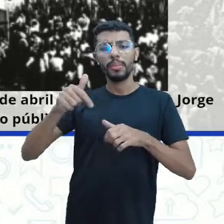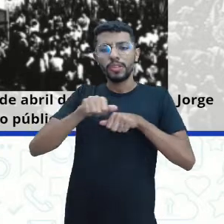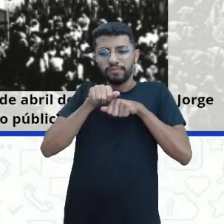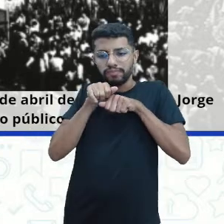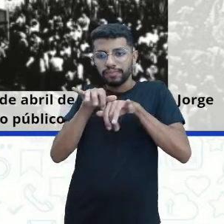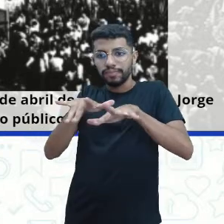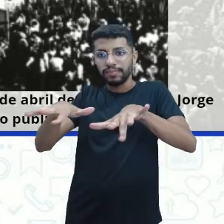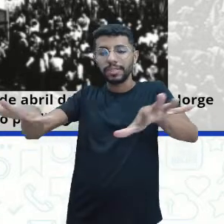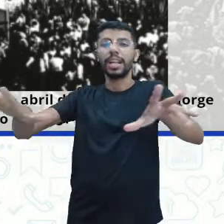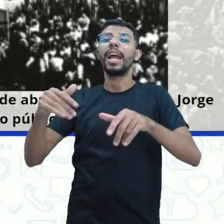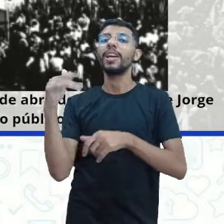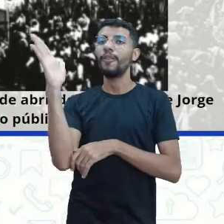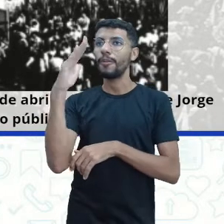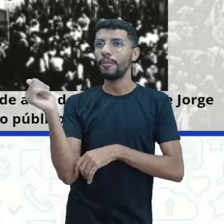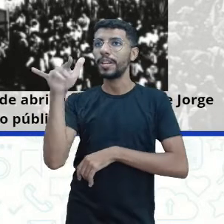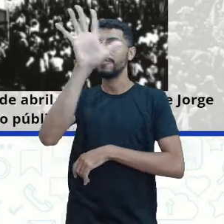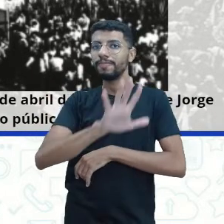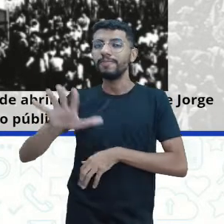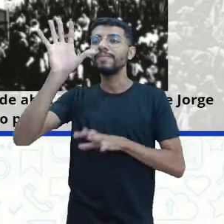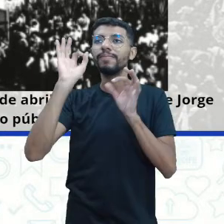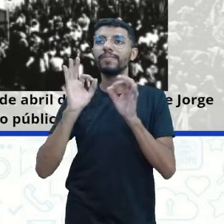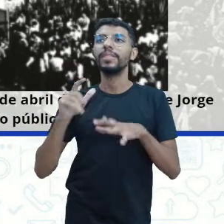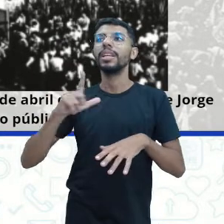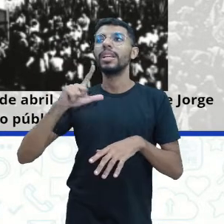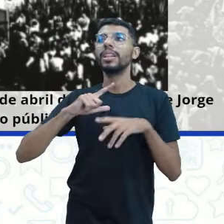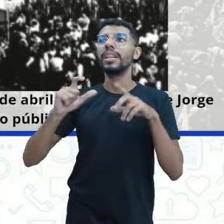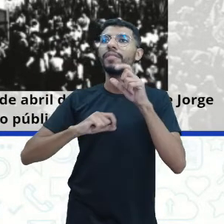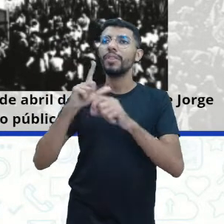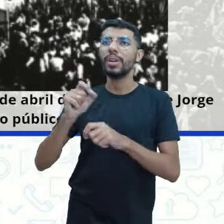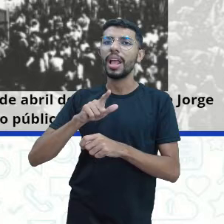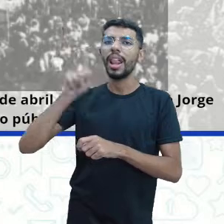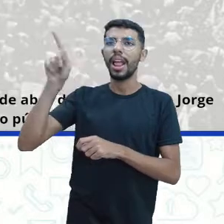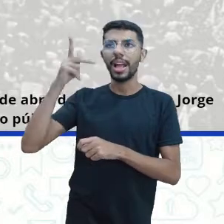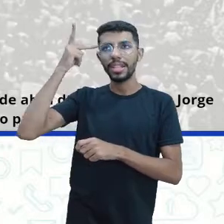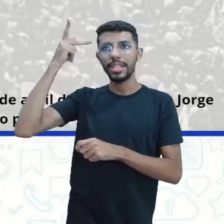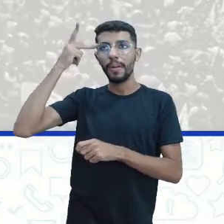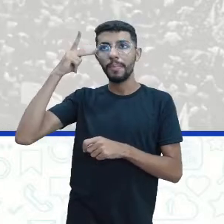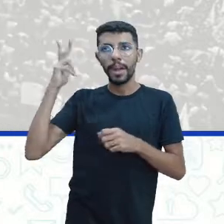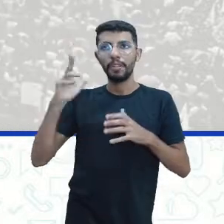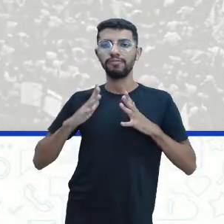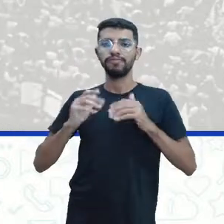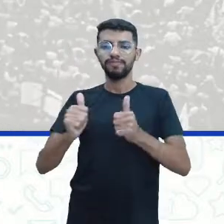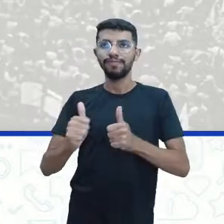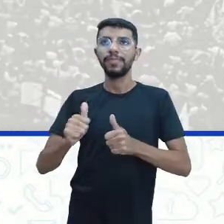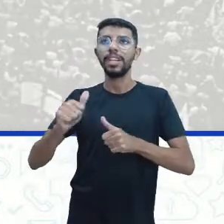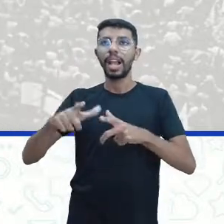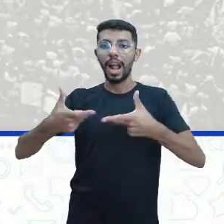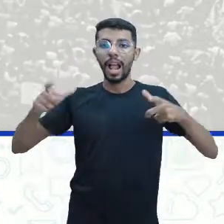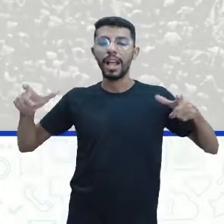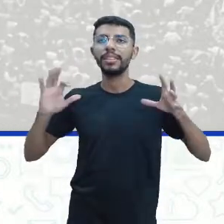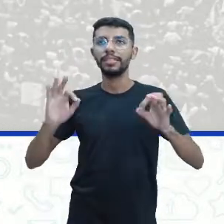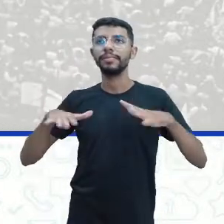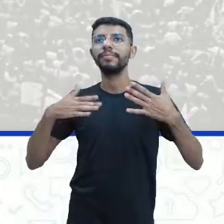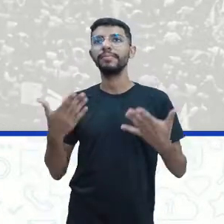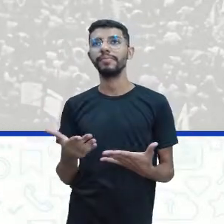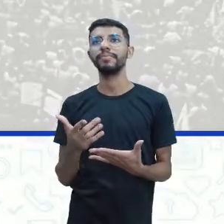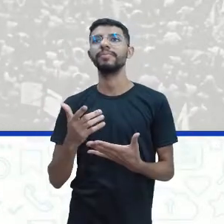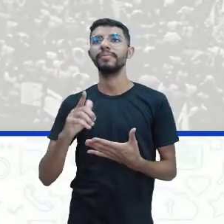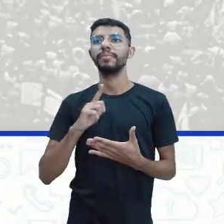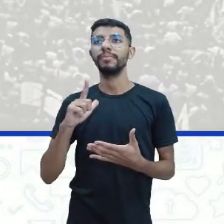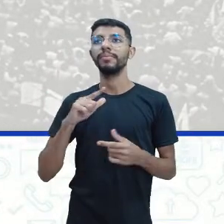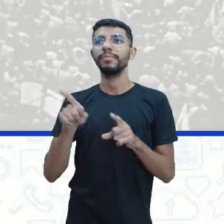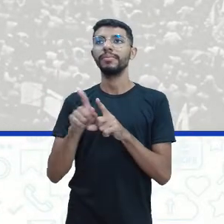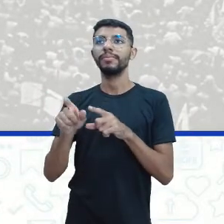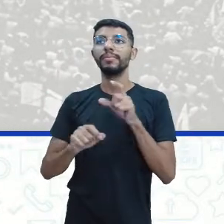como seus grandes atos lá em São Paulo, né, na Praça da Sé, enfim. Então, houve um clamor muito grande, né? Então, nós temos, inclusive,